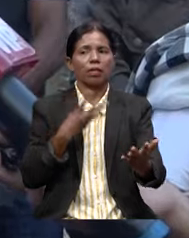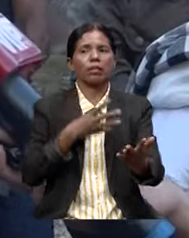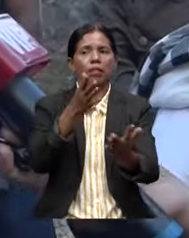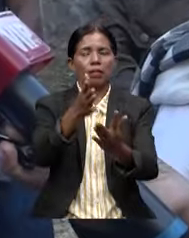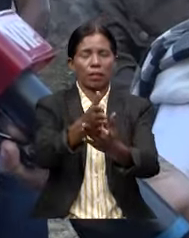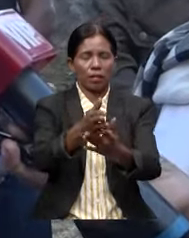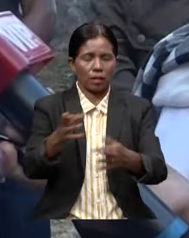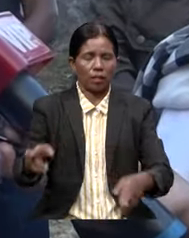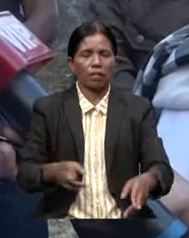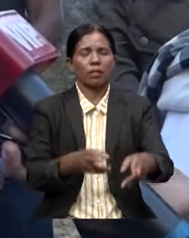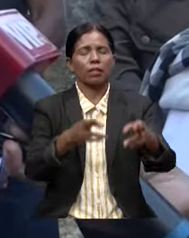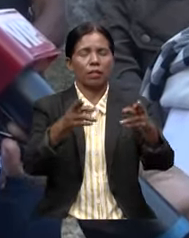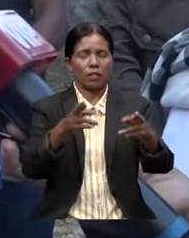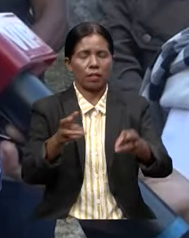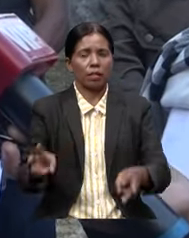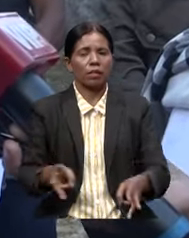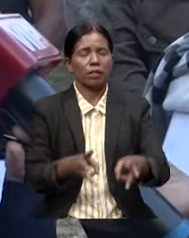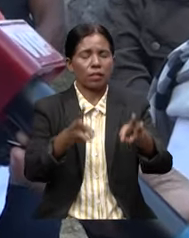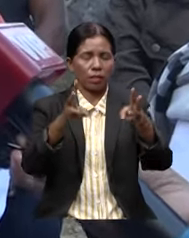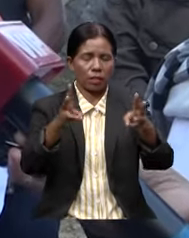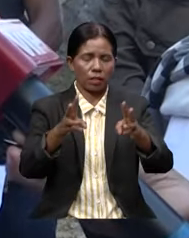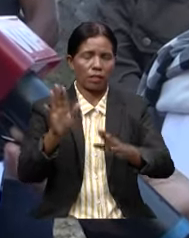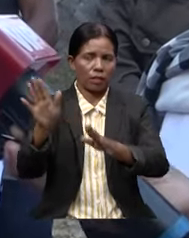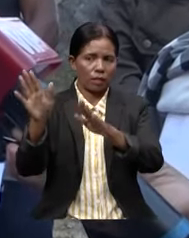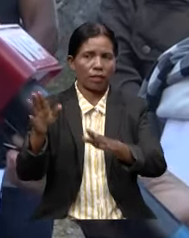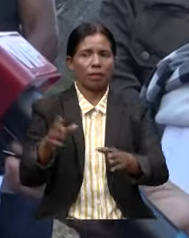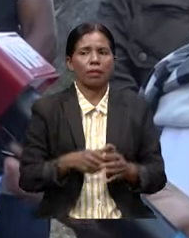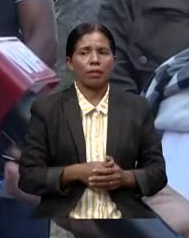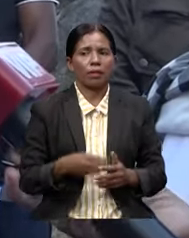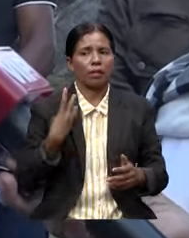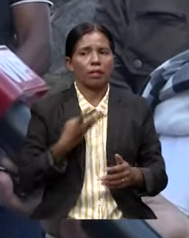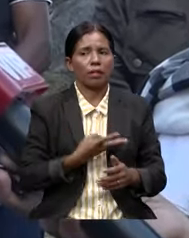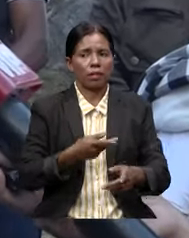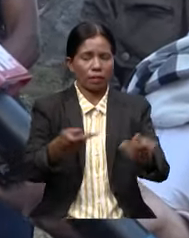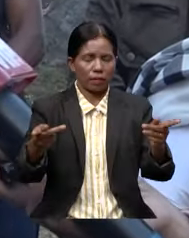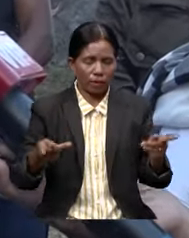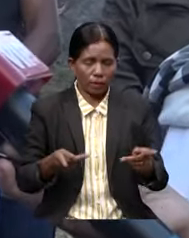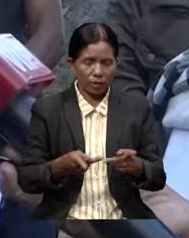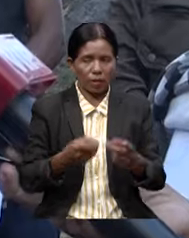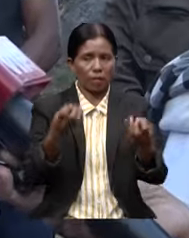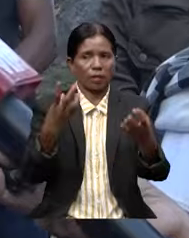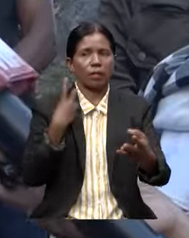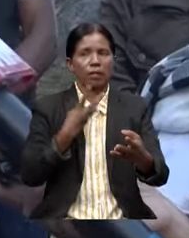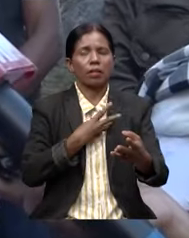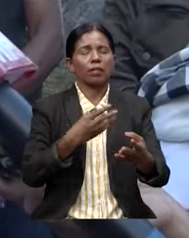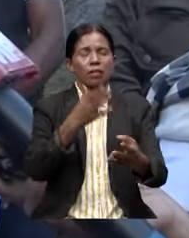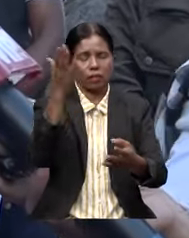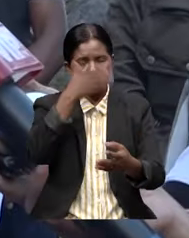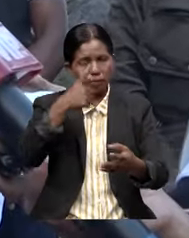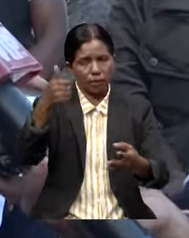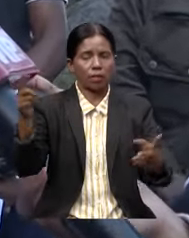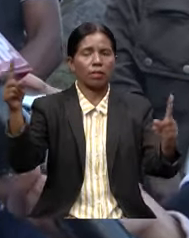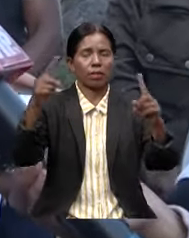estrada regional, isso é a estrada rural. Turista, e tem a fato em paisagem globo que não é capaz, né? Liga